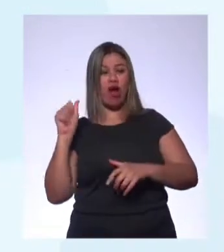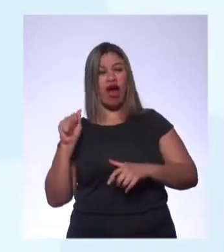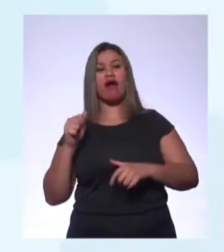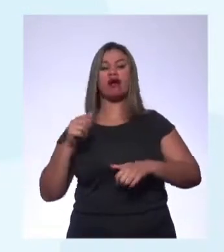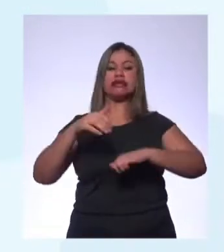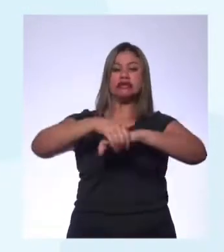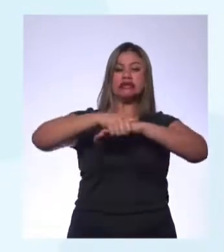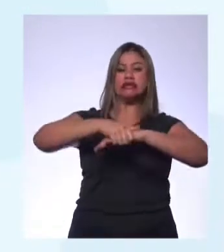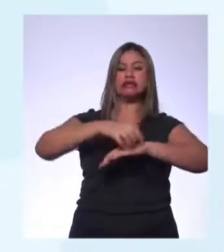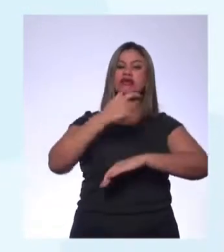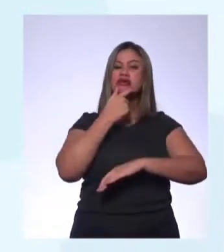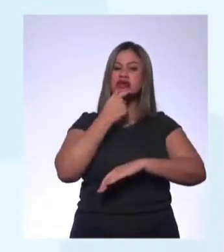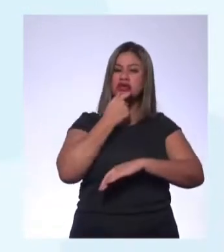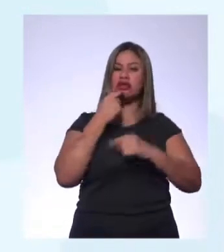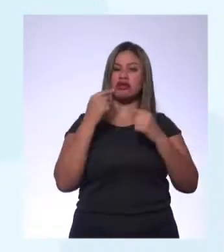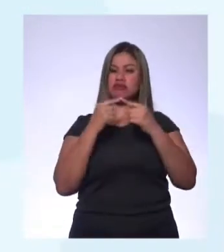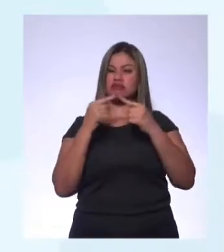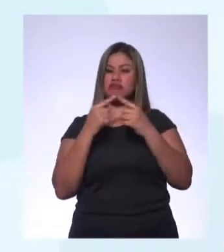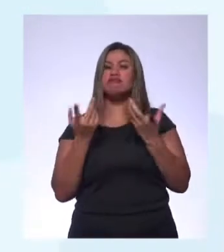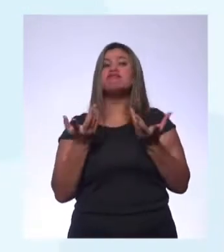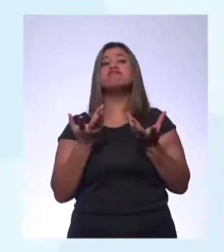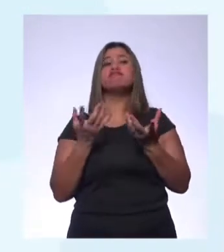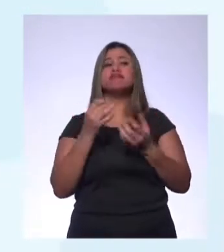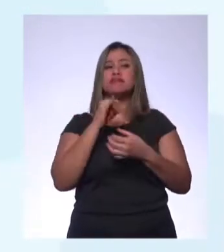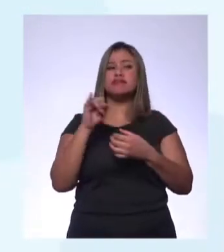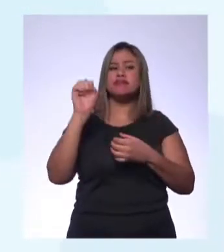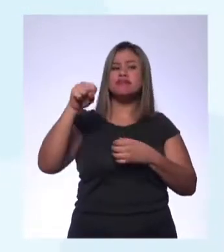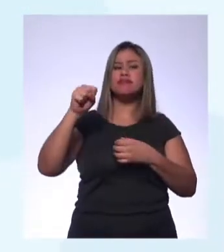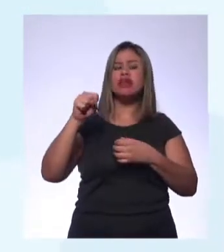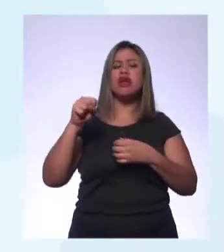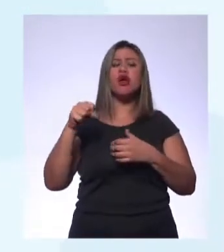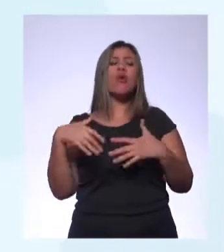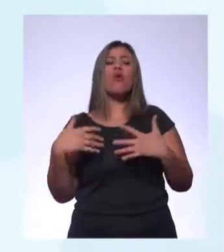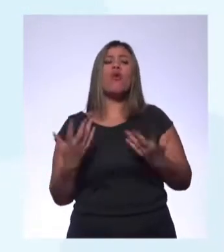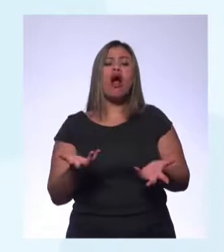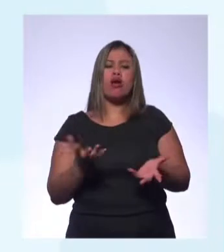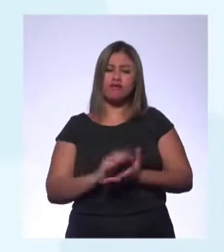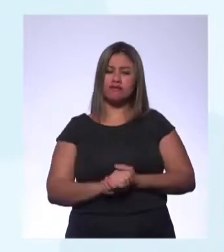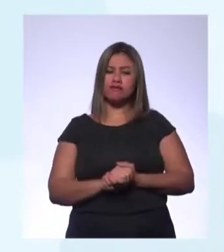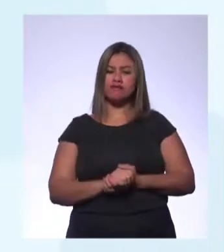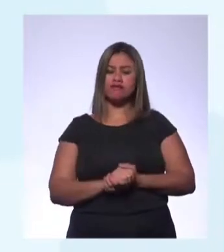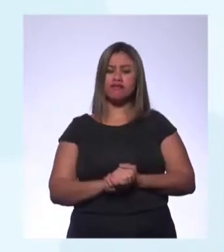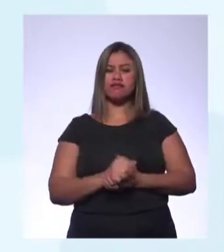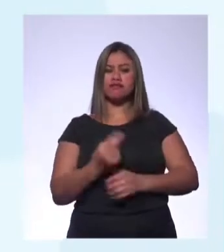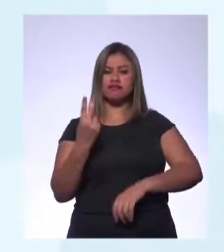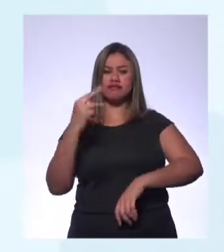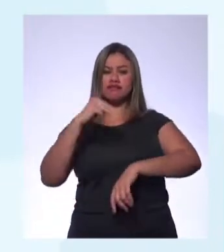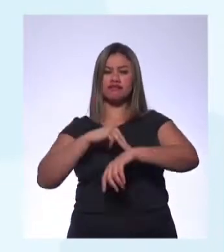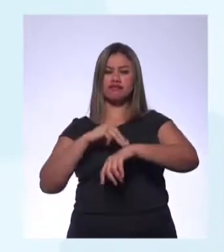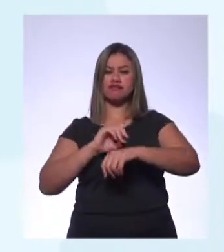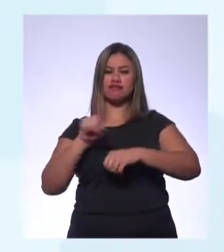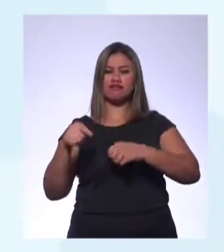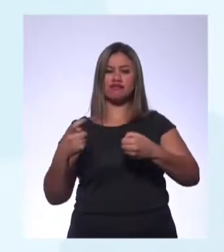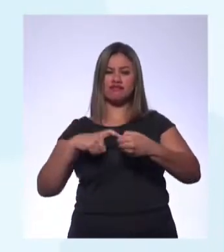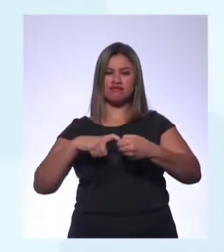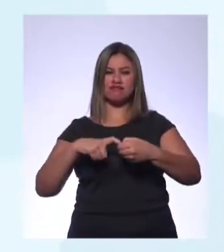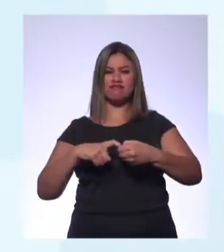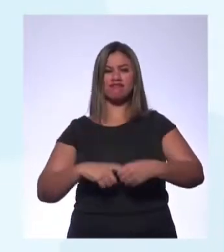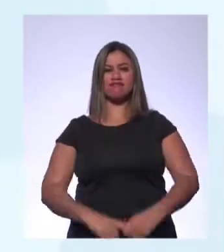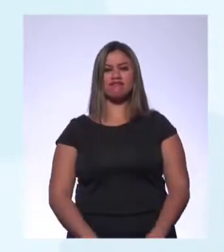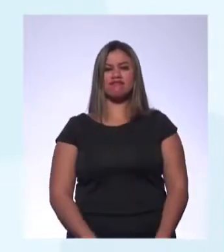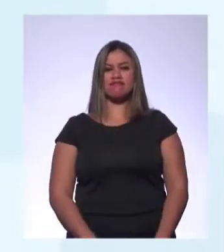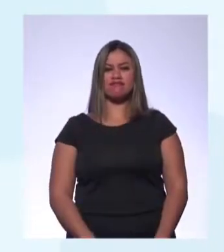ingleses, respectivamente? Se sim, quais são elas? Em 2 minutos, a gente